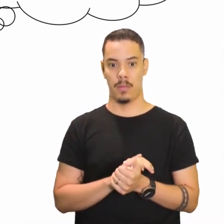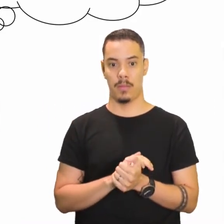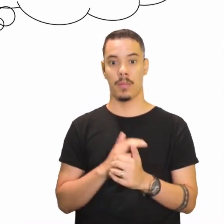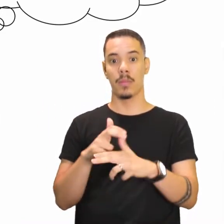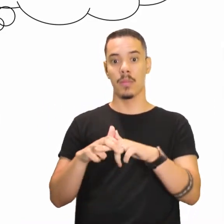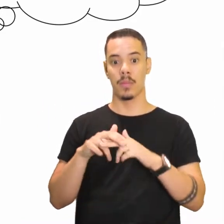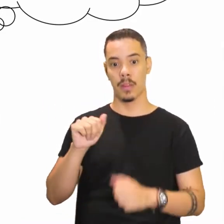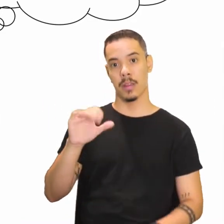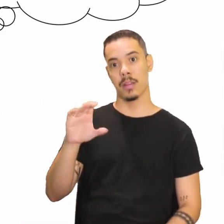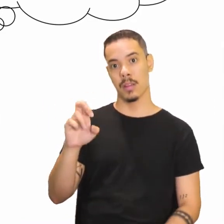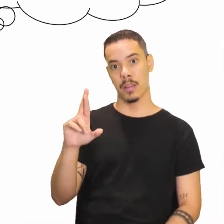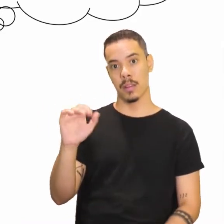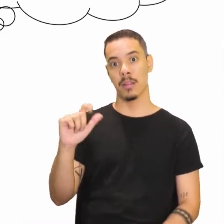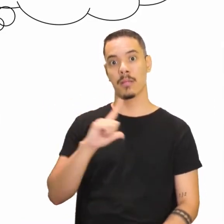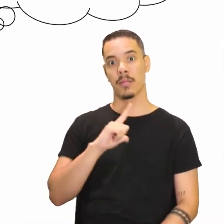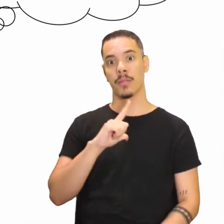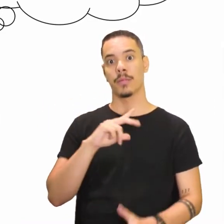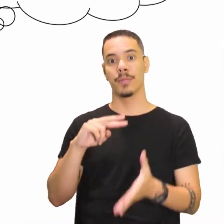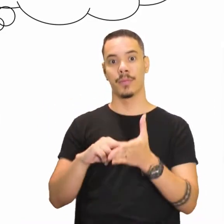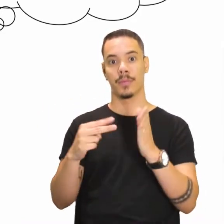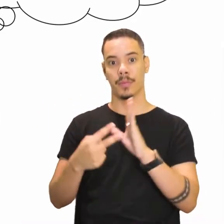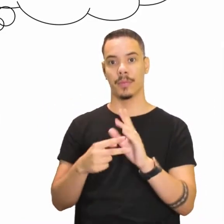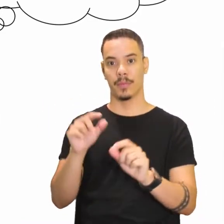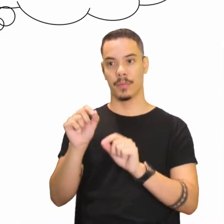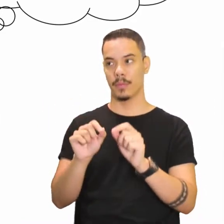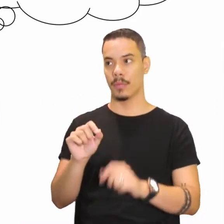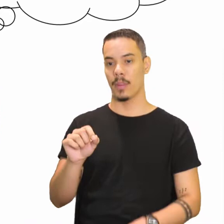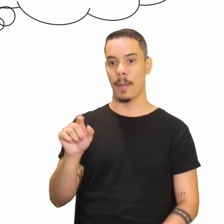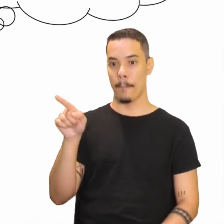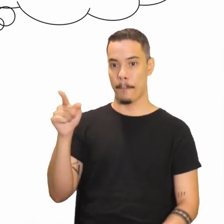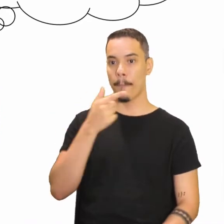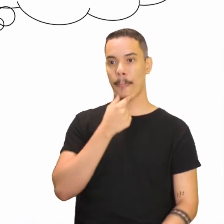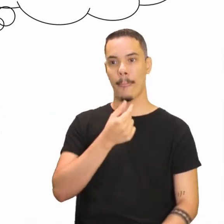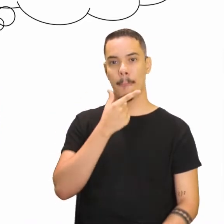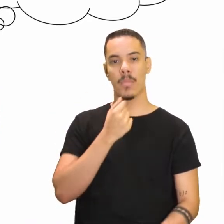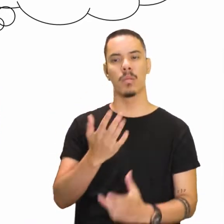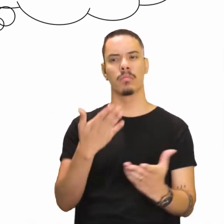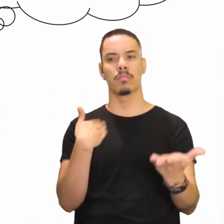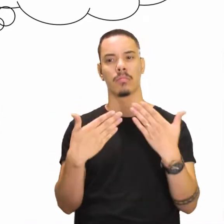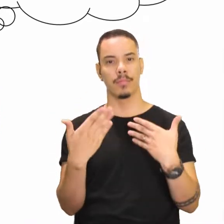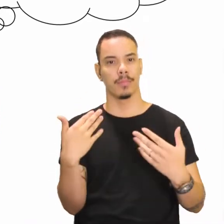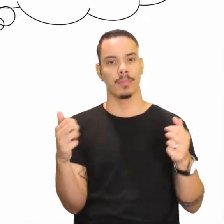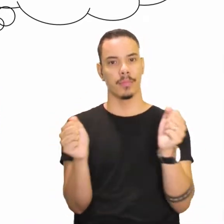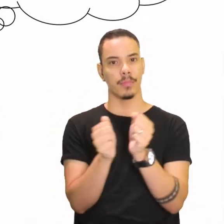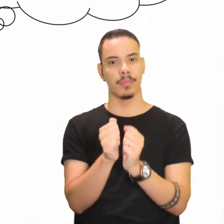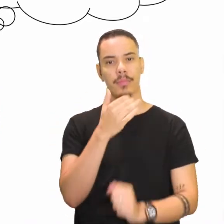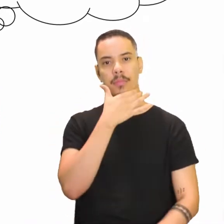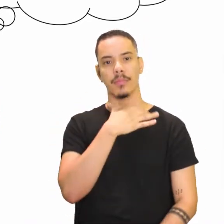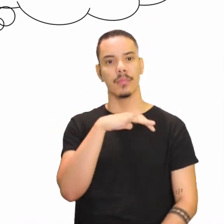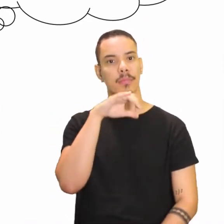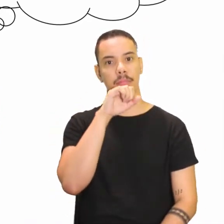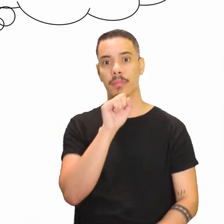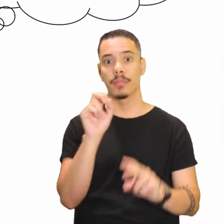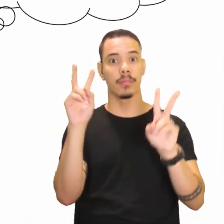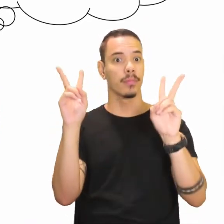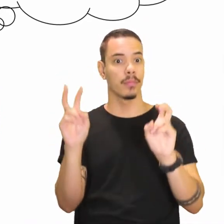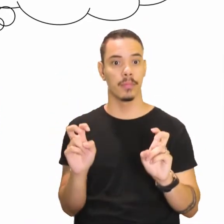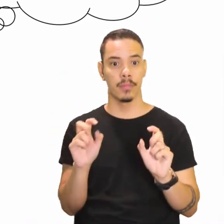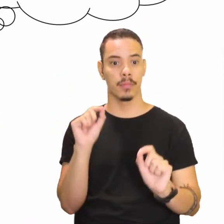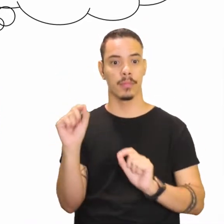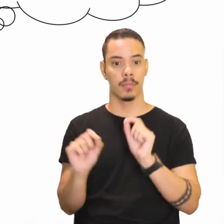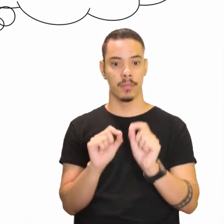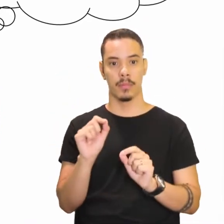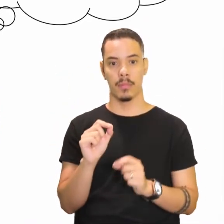acerca de tem significado de Lucas conversava com seu pai sobre